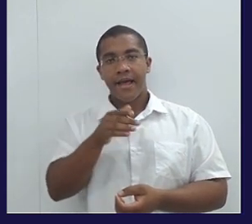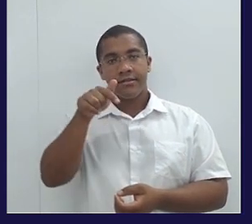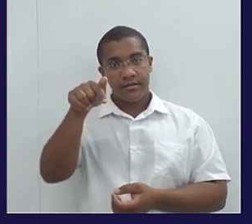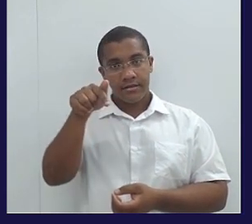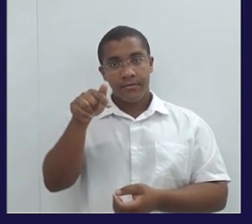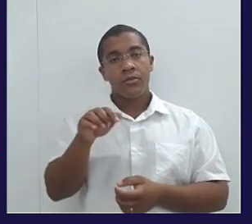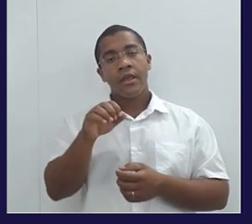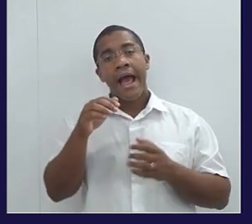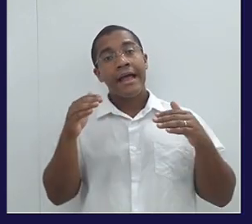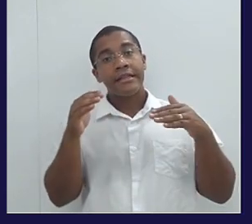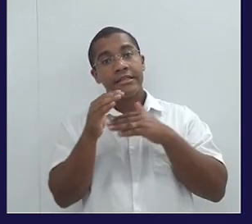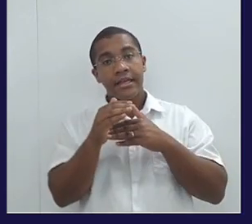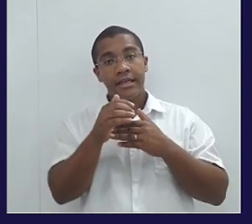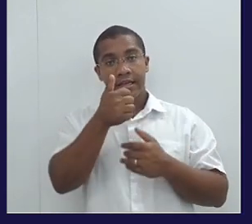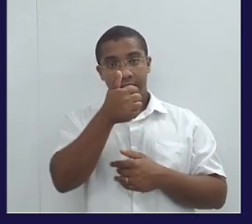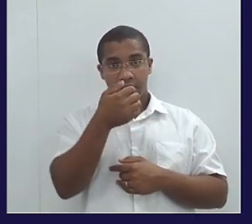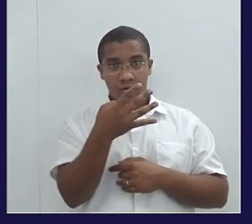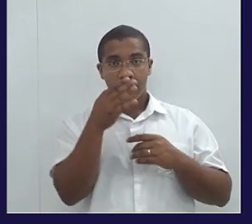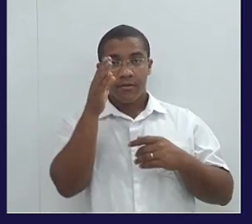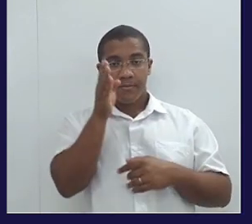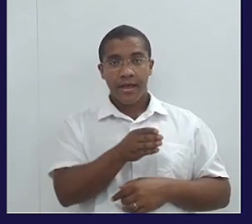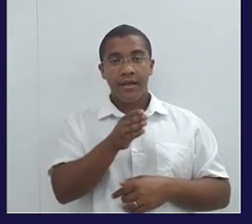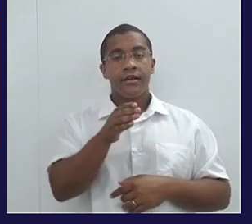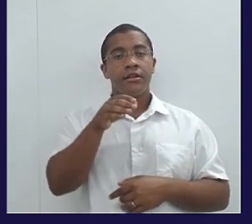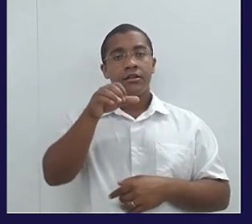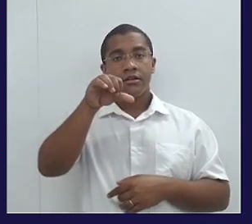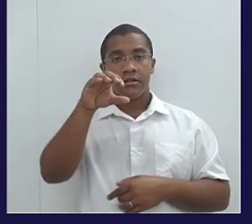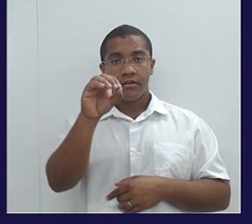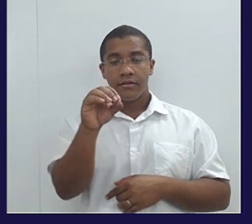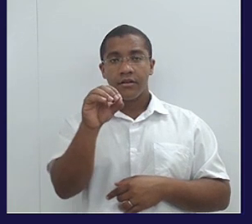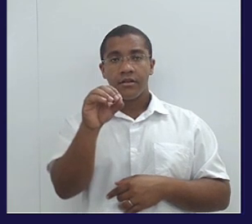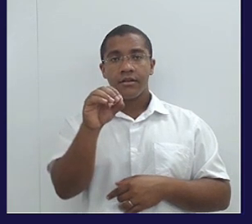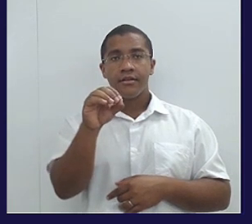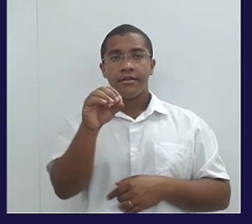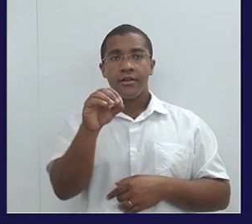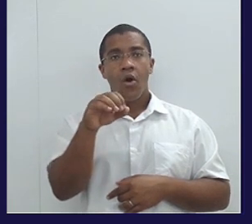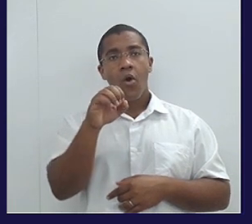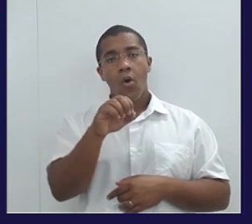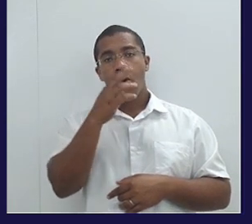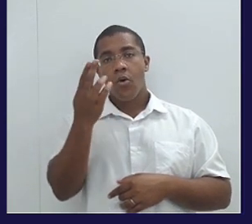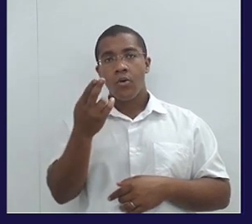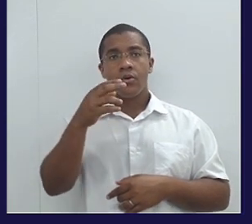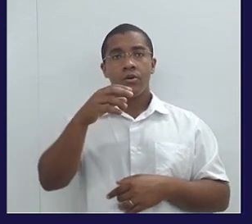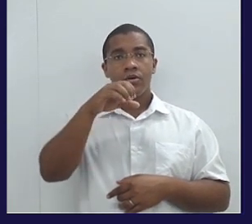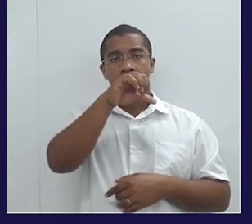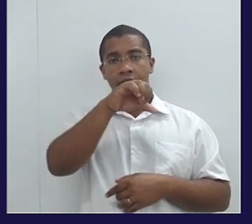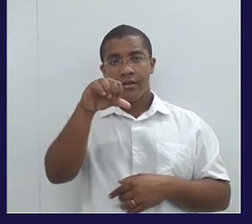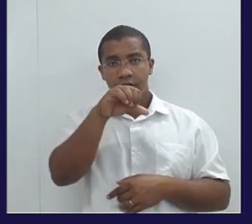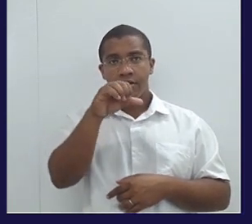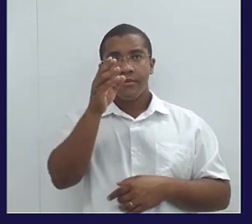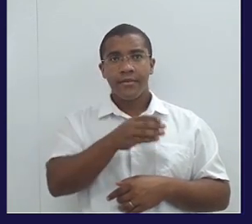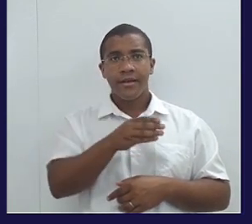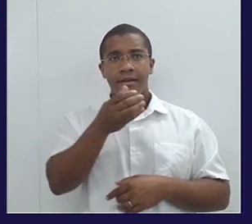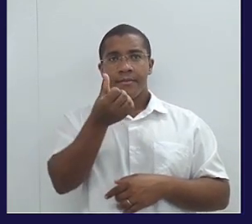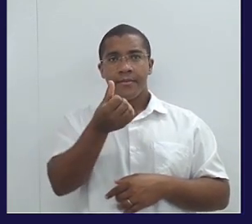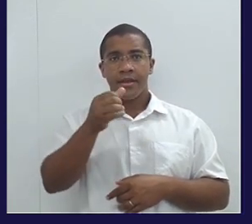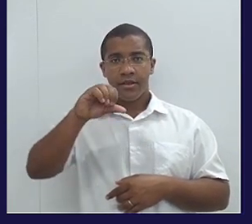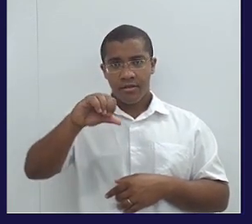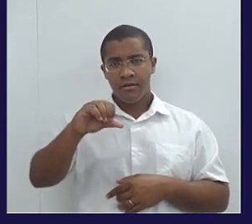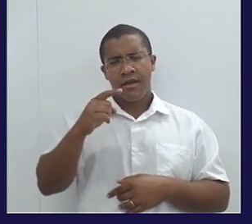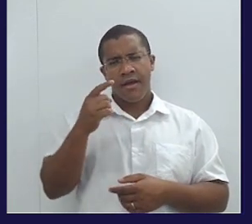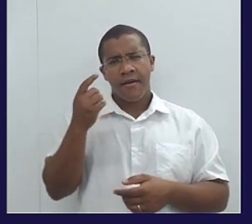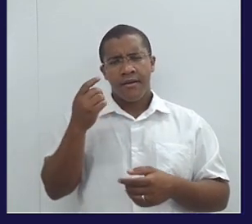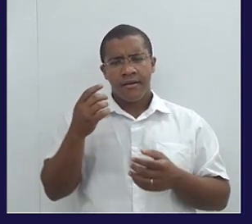até 14 por 90 ou 139 por 89 é uma pressão que está